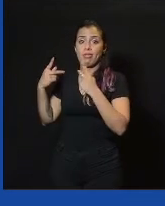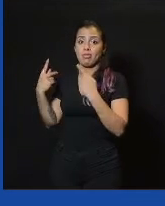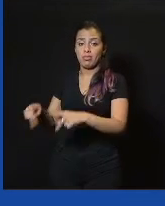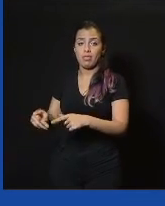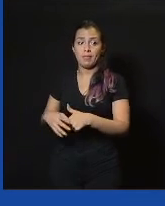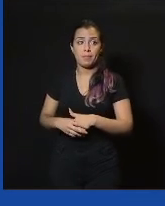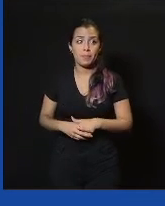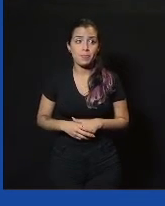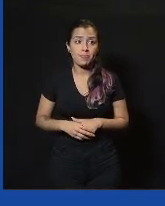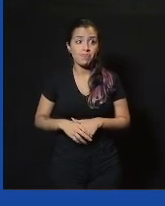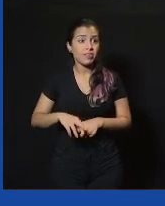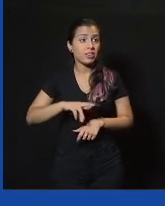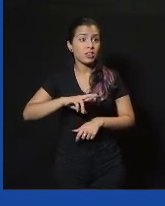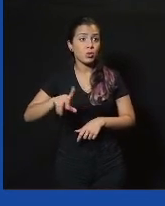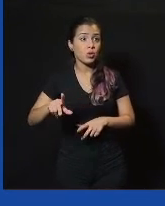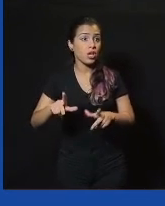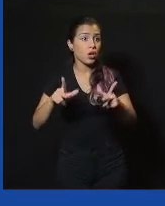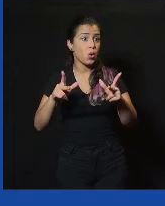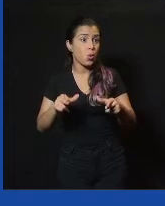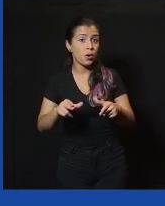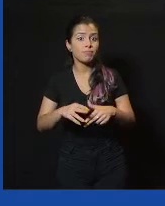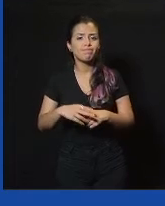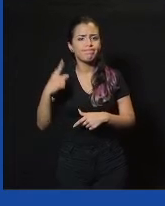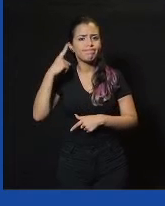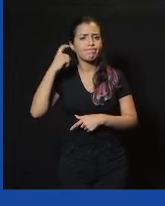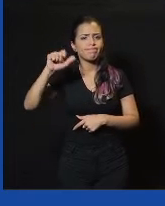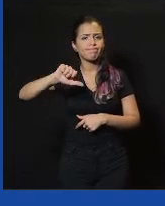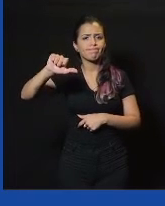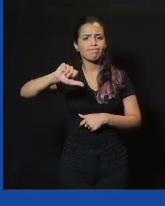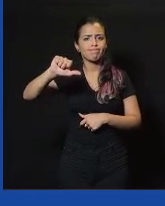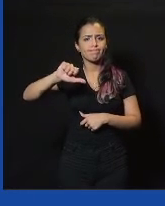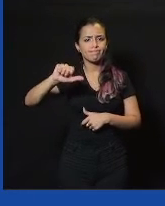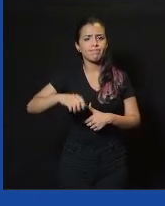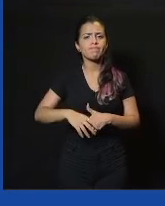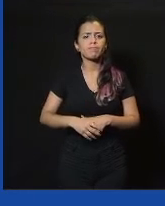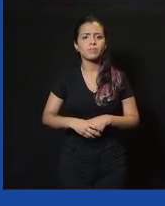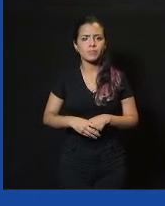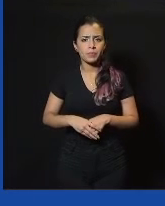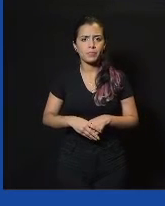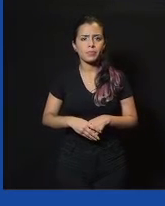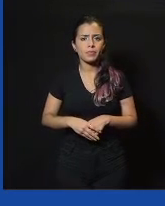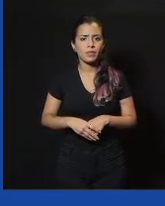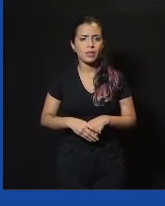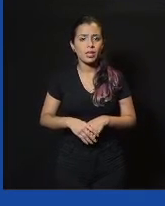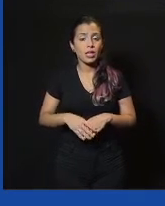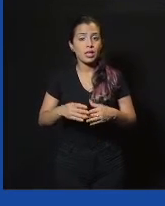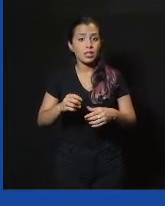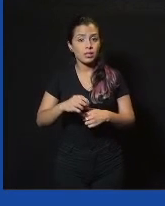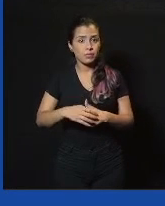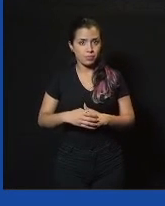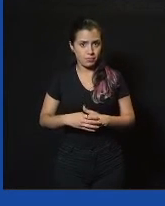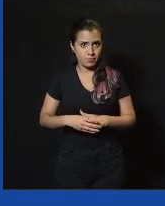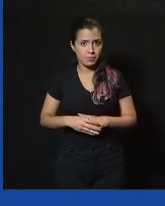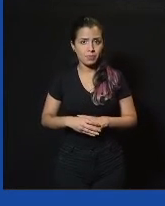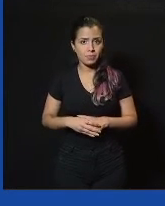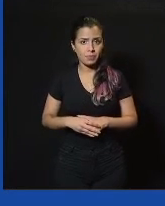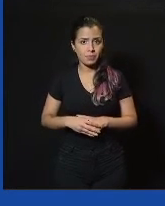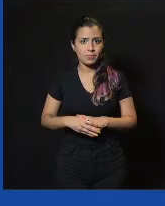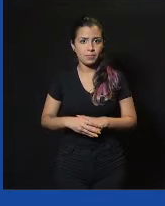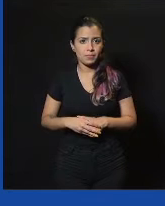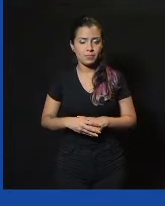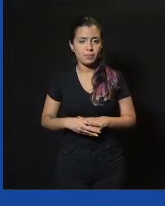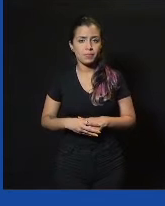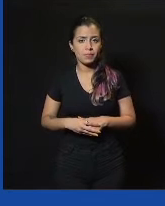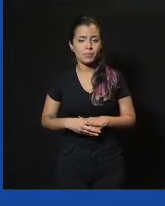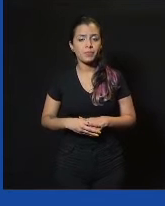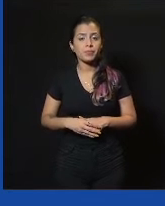tributária, não é a mesma coisa para quem está no Capão Redondo ou em Higienópolis, não. Pelo contrário. Embora o do Higienópolis tenha um holofote, um network para gritar mais alto, e o do Capão Redondo